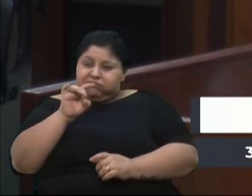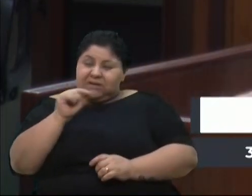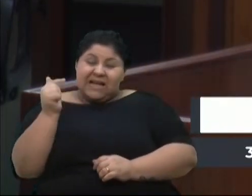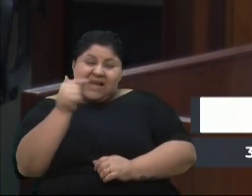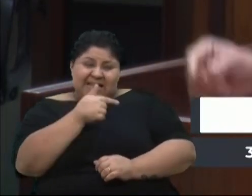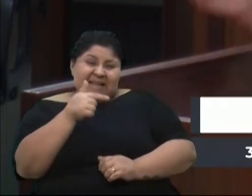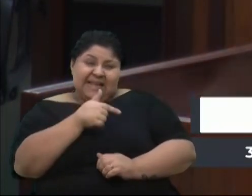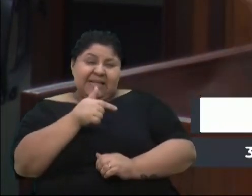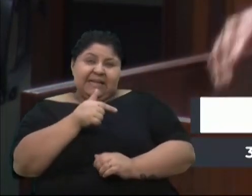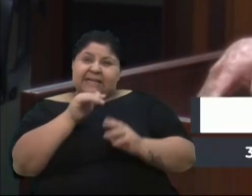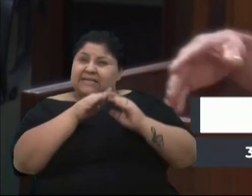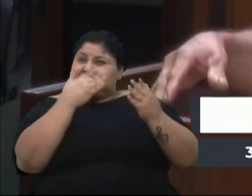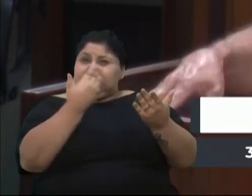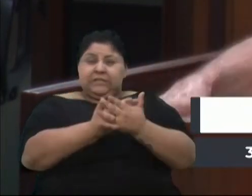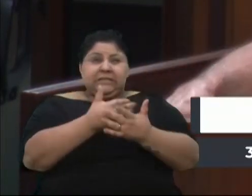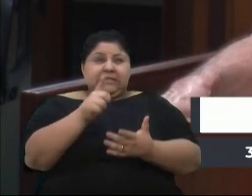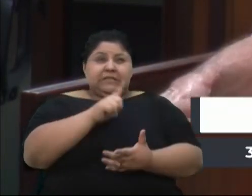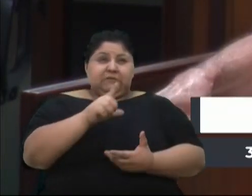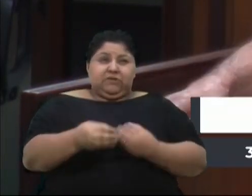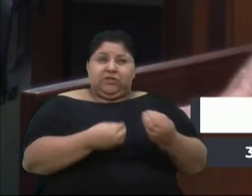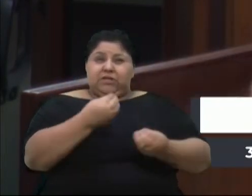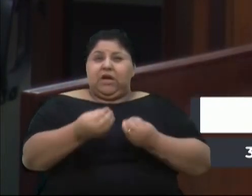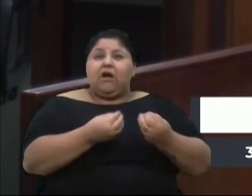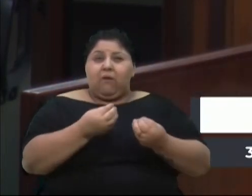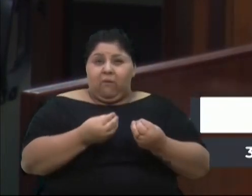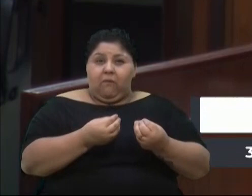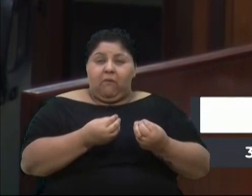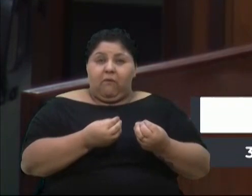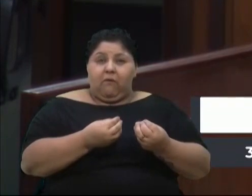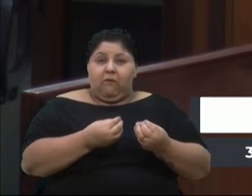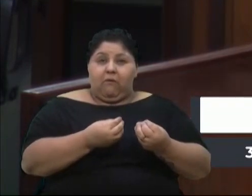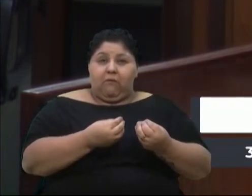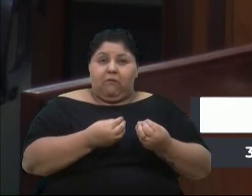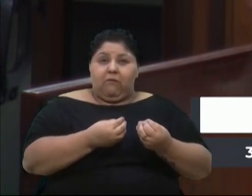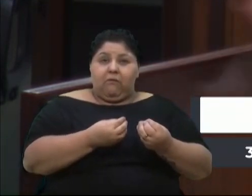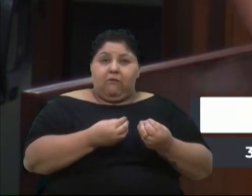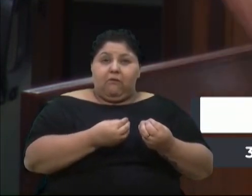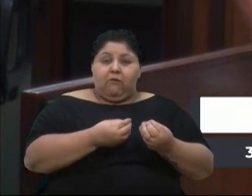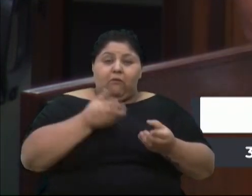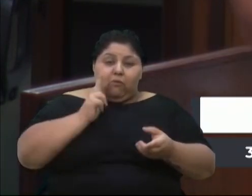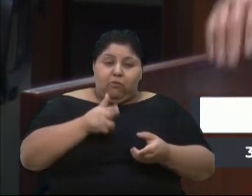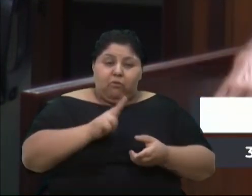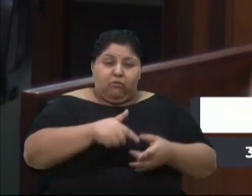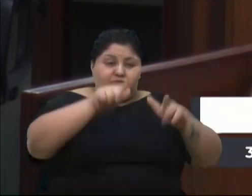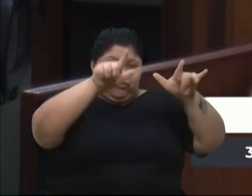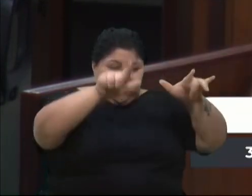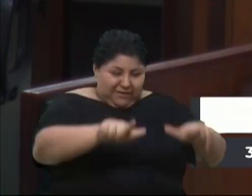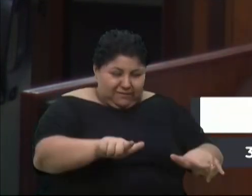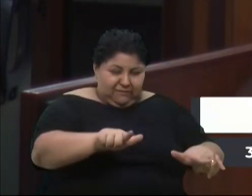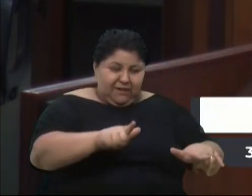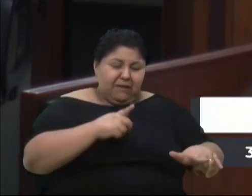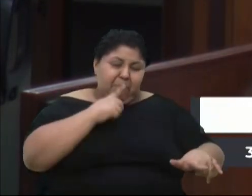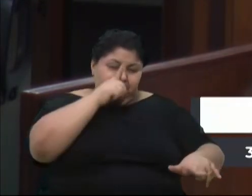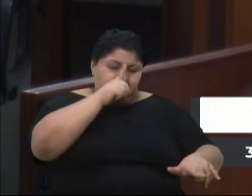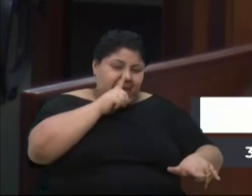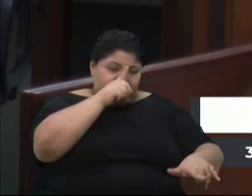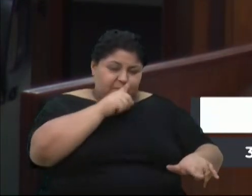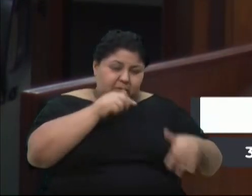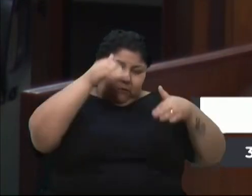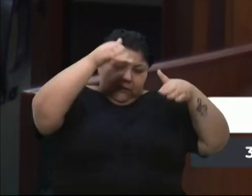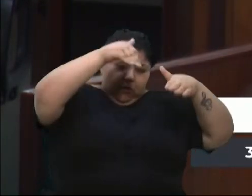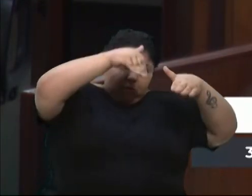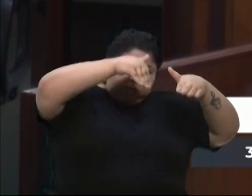mais funcionar no lugar que estava antes. É um lugar perigoso, embaixo de um barranco, né? E o